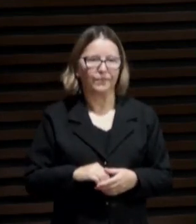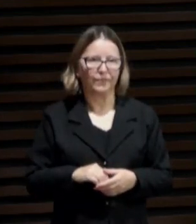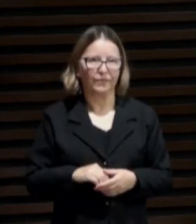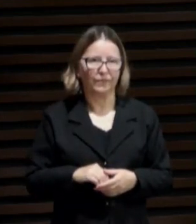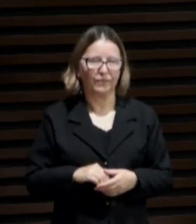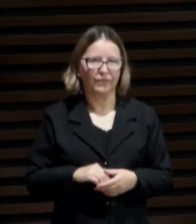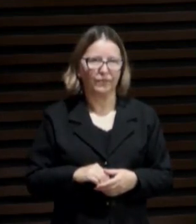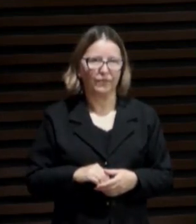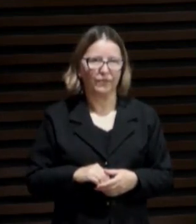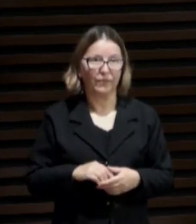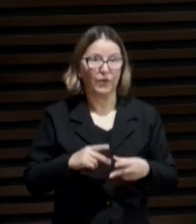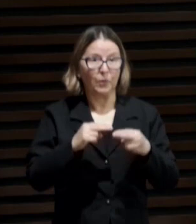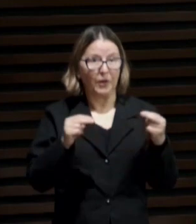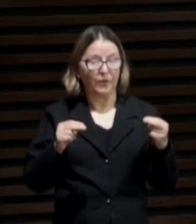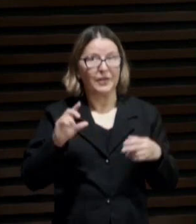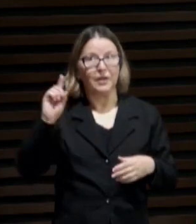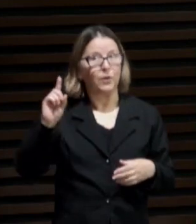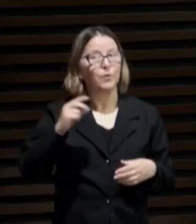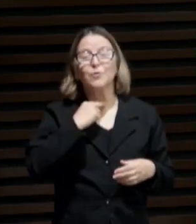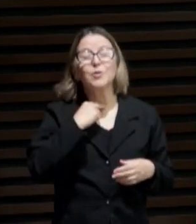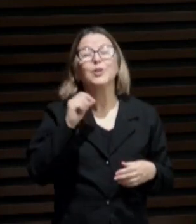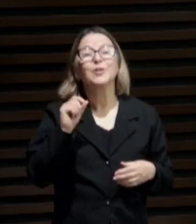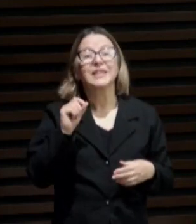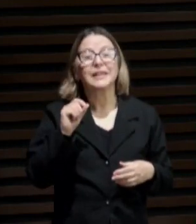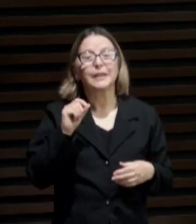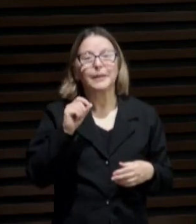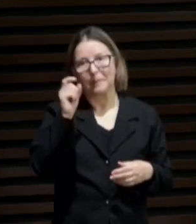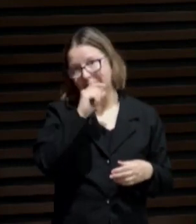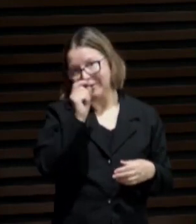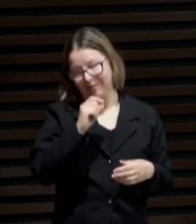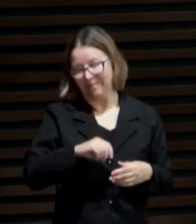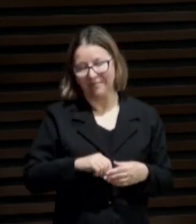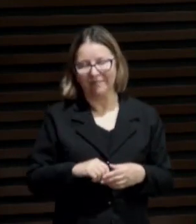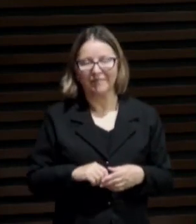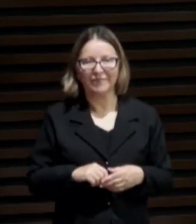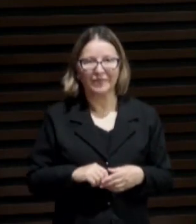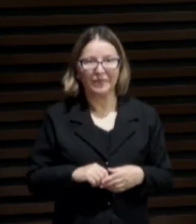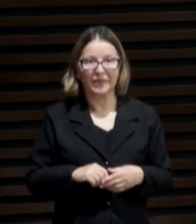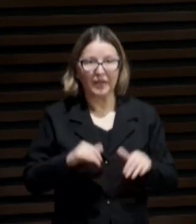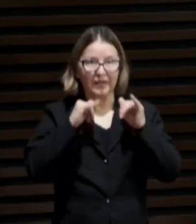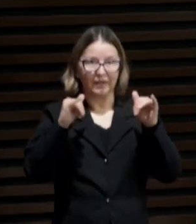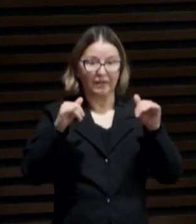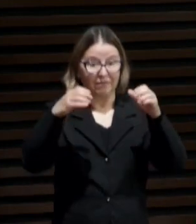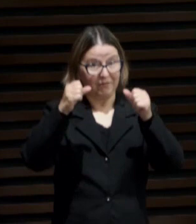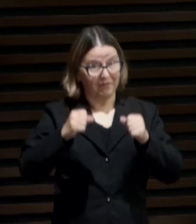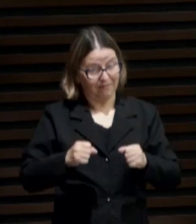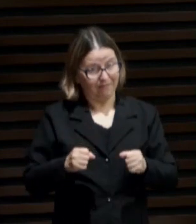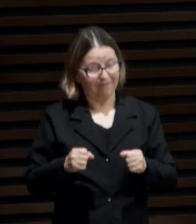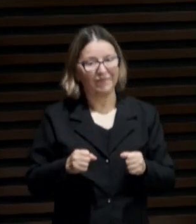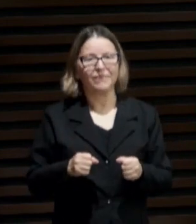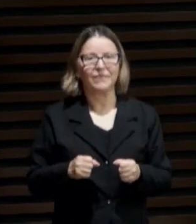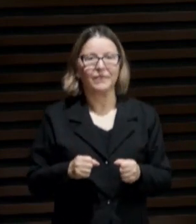Então tem uma coisa que Deus não pode mentir. Que declaração, por um lado, tremenda, e por outro, paradoxal.